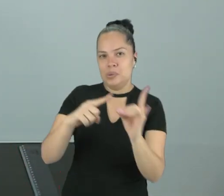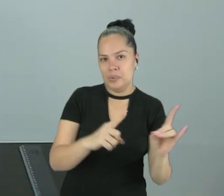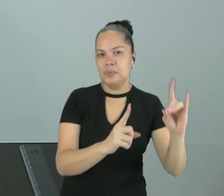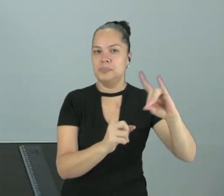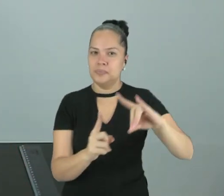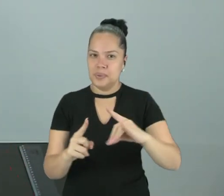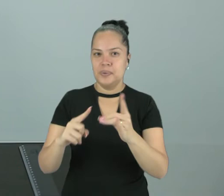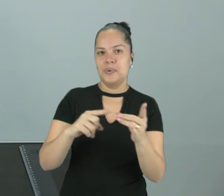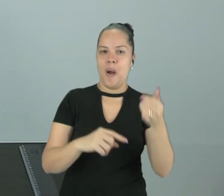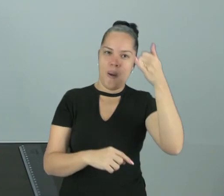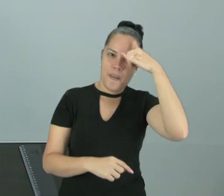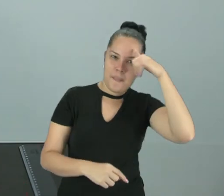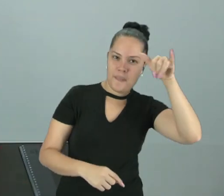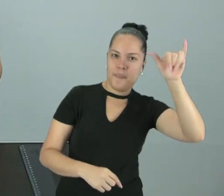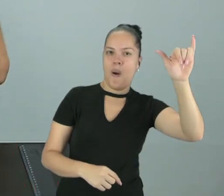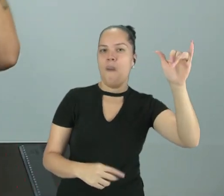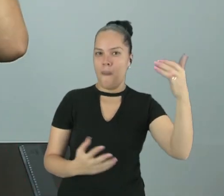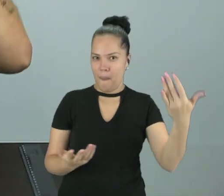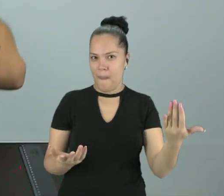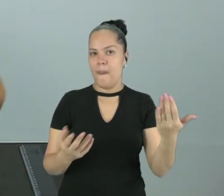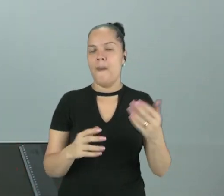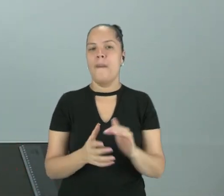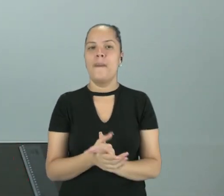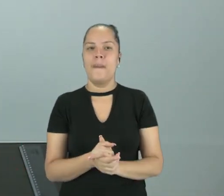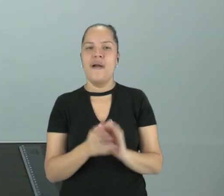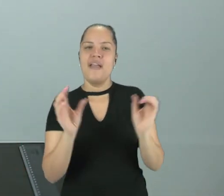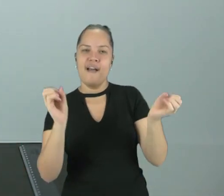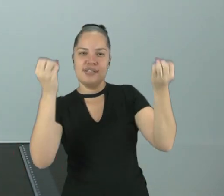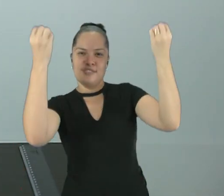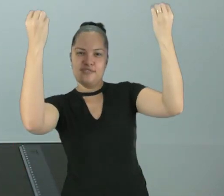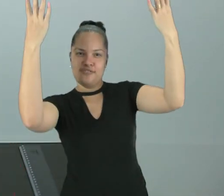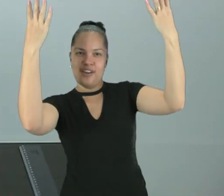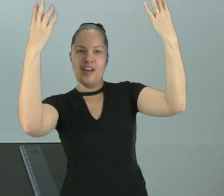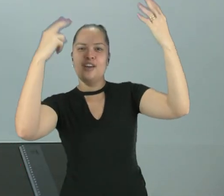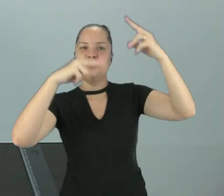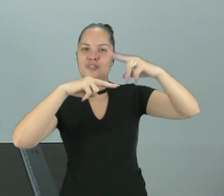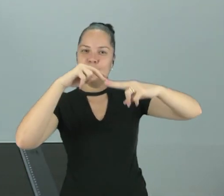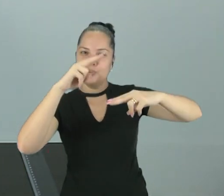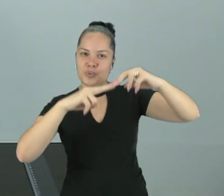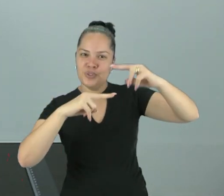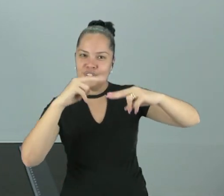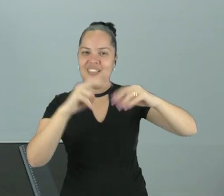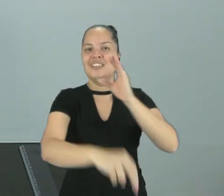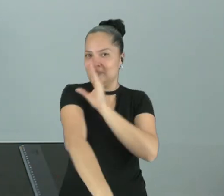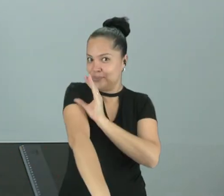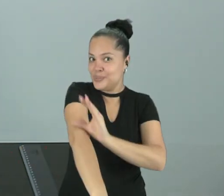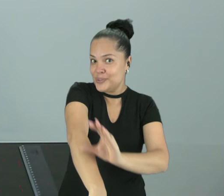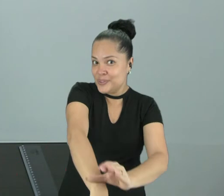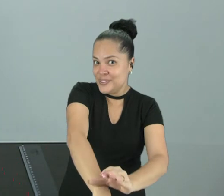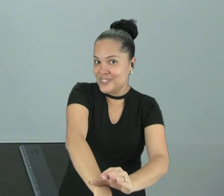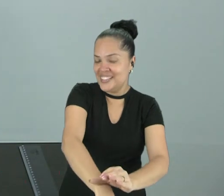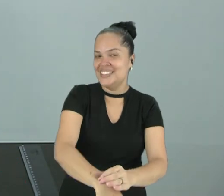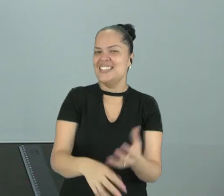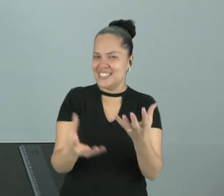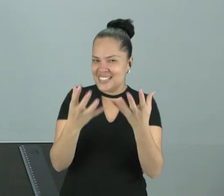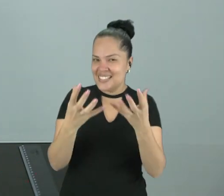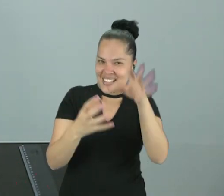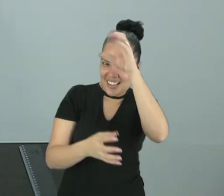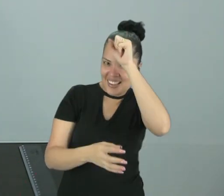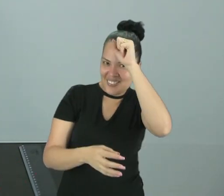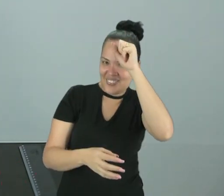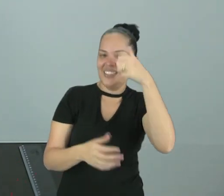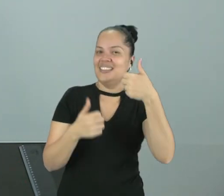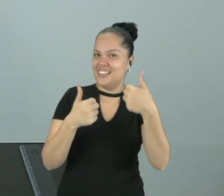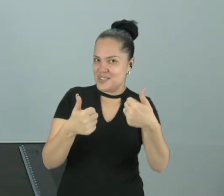sobre o boi bumbá né sobre as festas juninas sobre a nossa cultura e se você quiser aprender mais